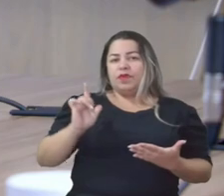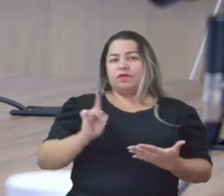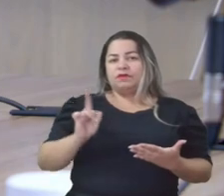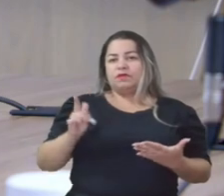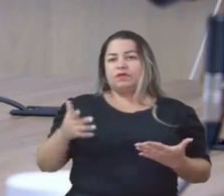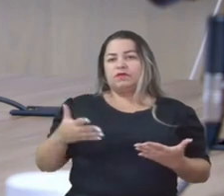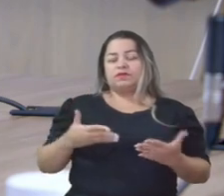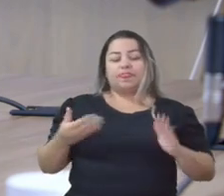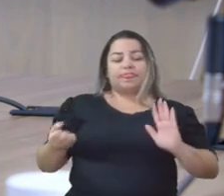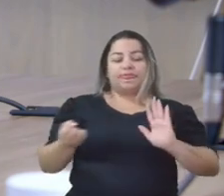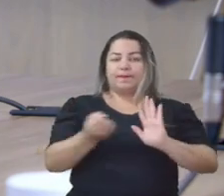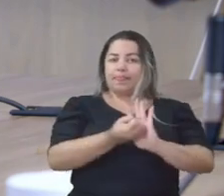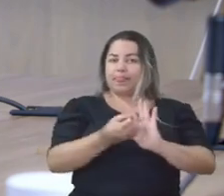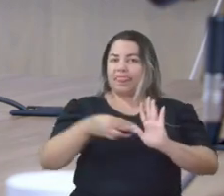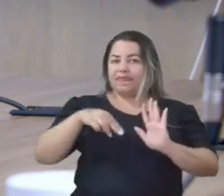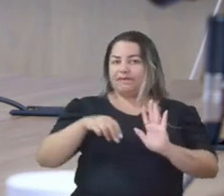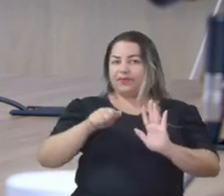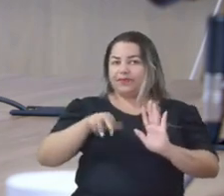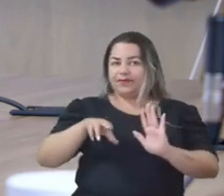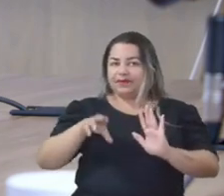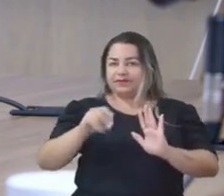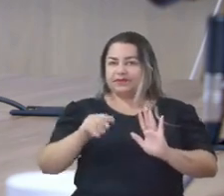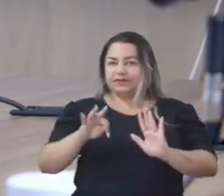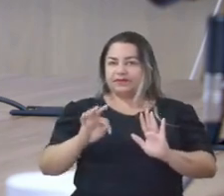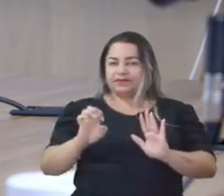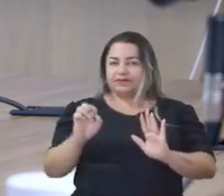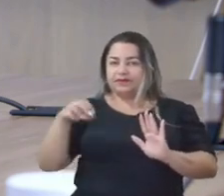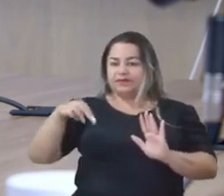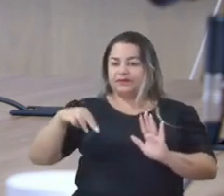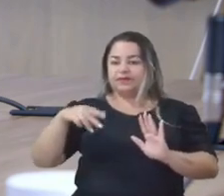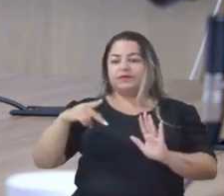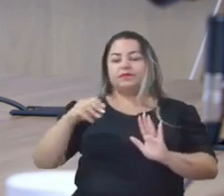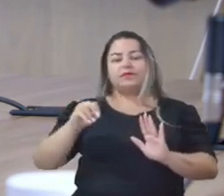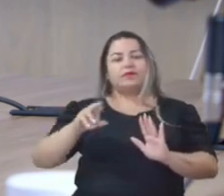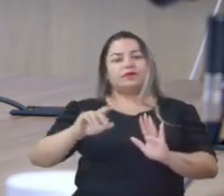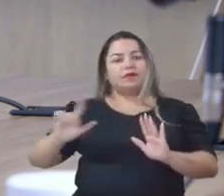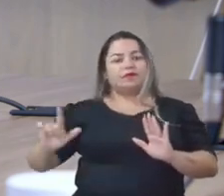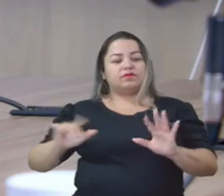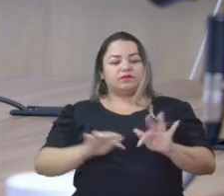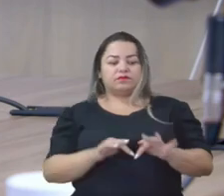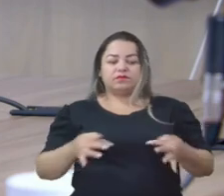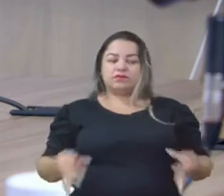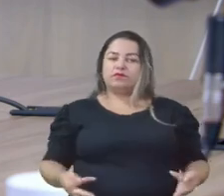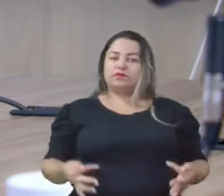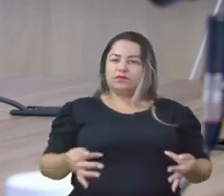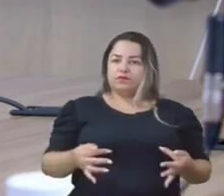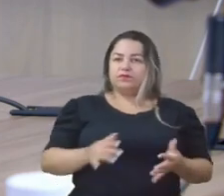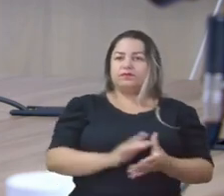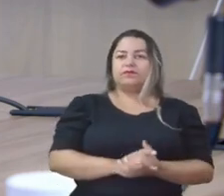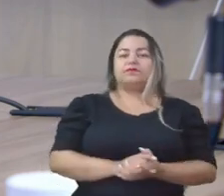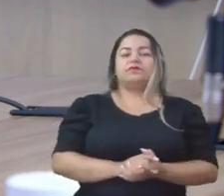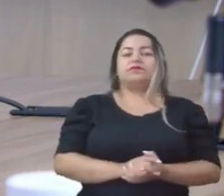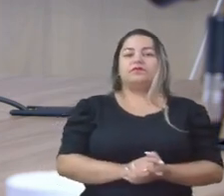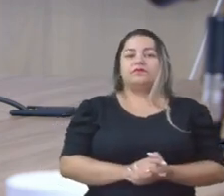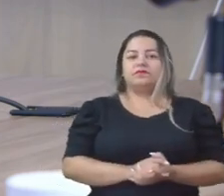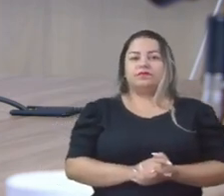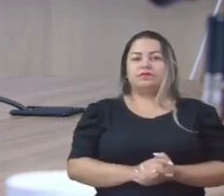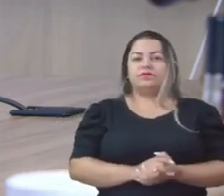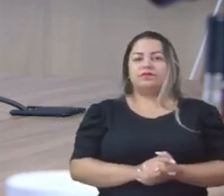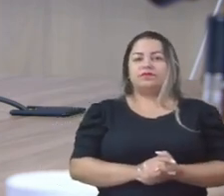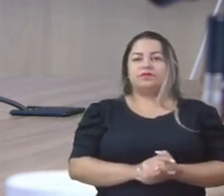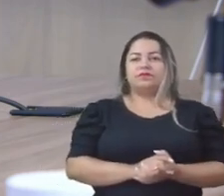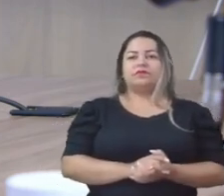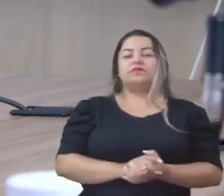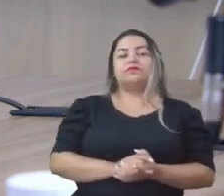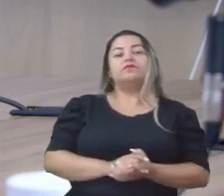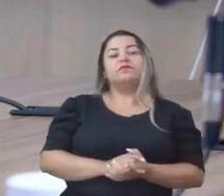o que o marco temporal diz, né, o conceito do marco temporal diz de forma muito simples e muito leiga também, é que